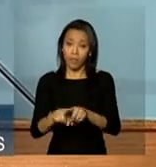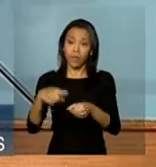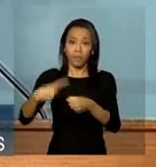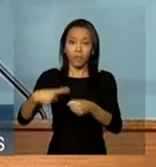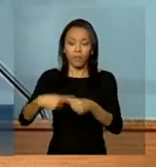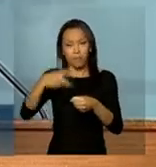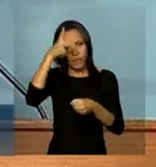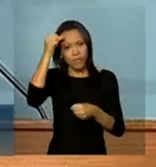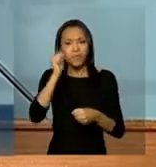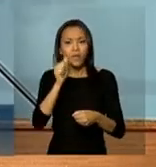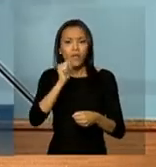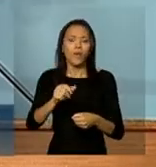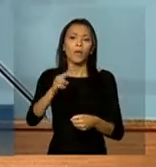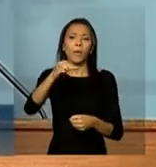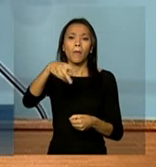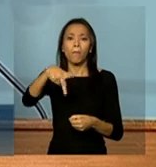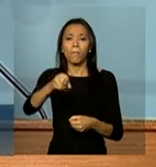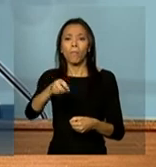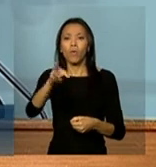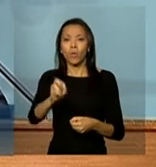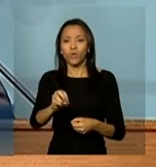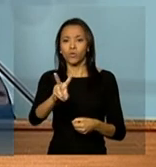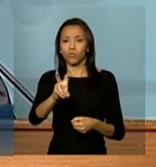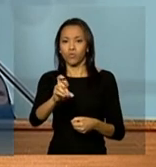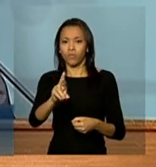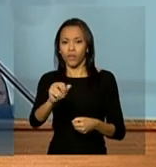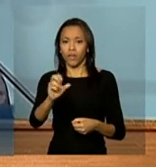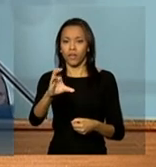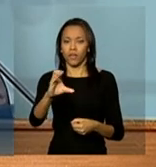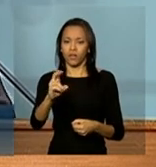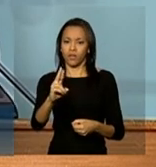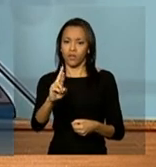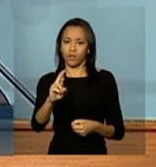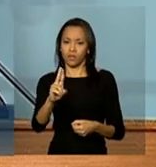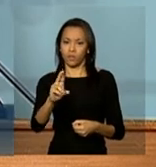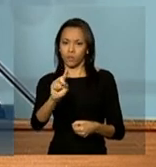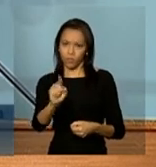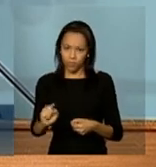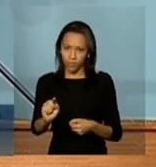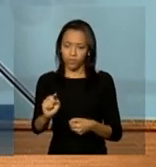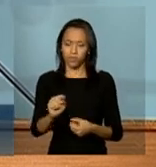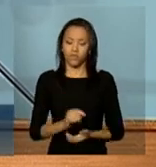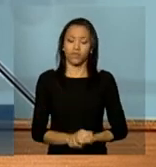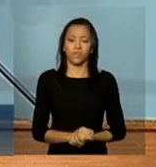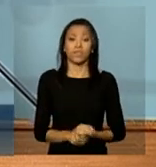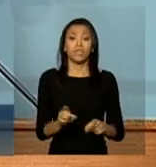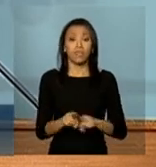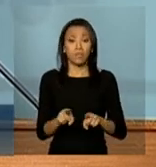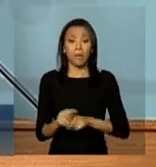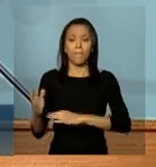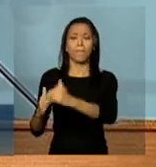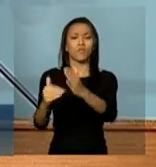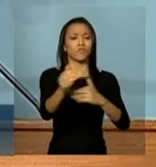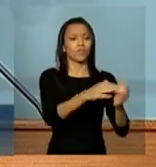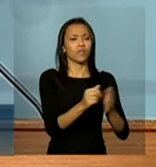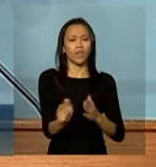Cruz, Vanice Helena Andrade de Matos. Profissionais da